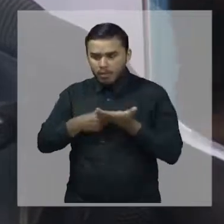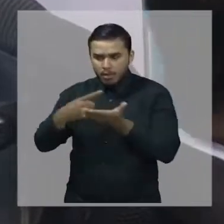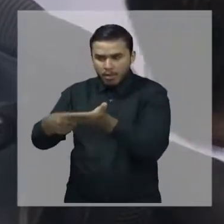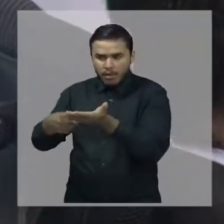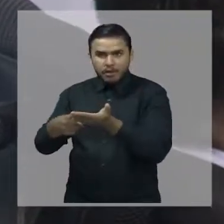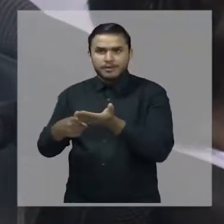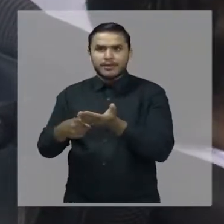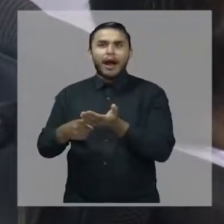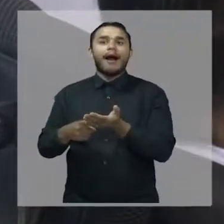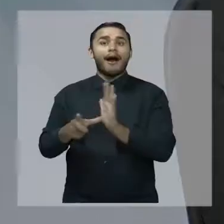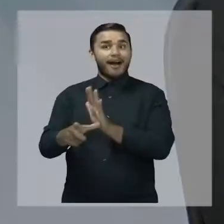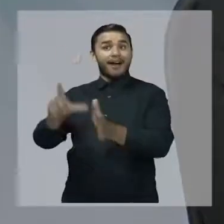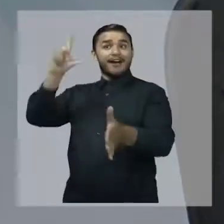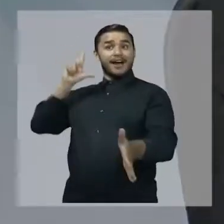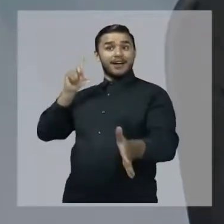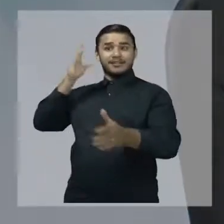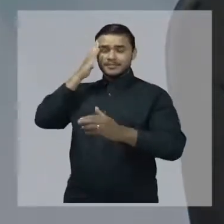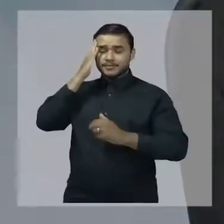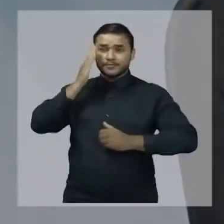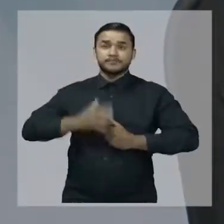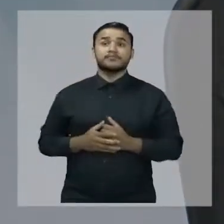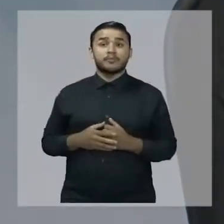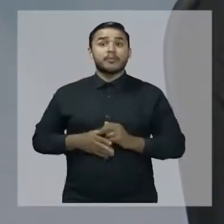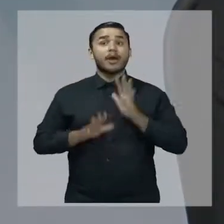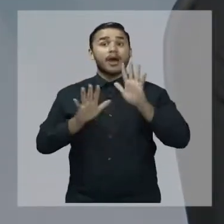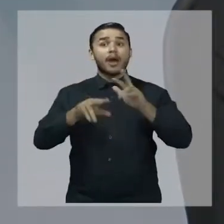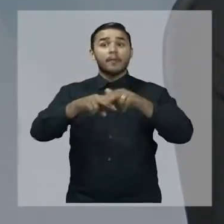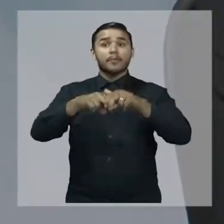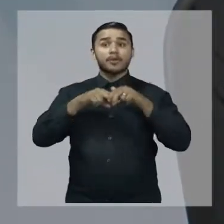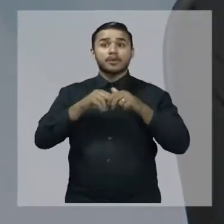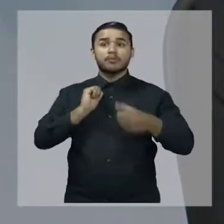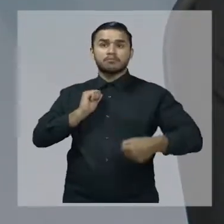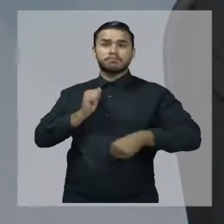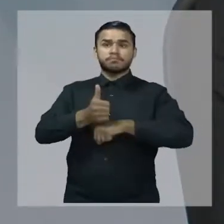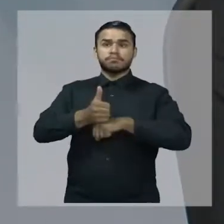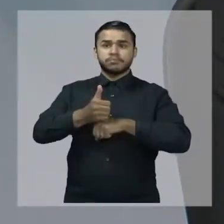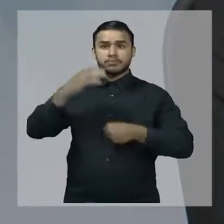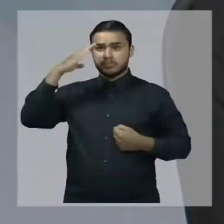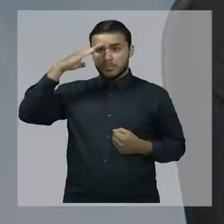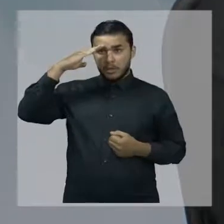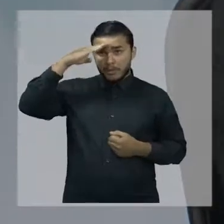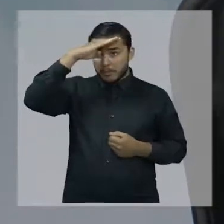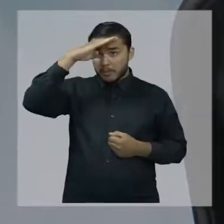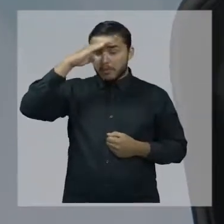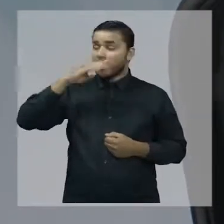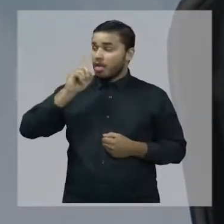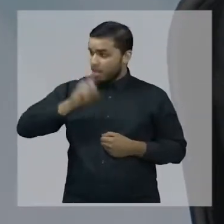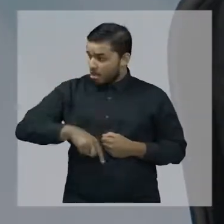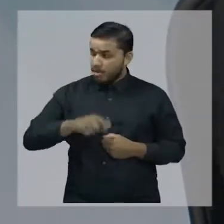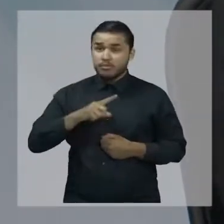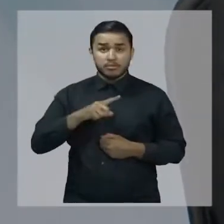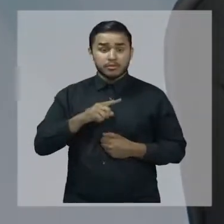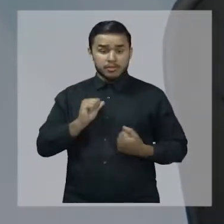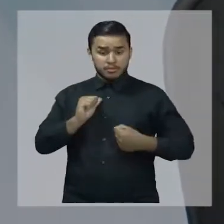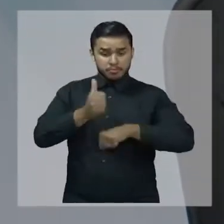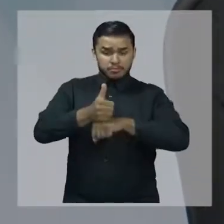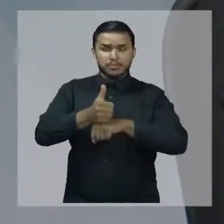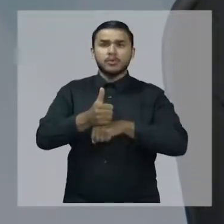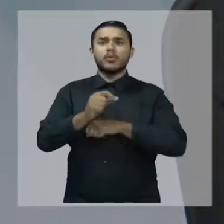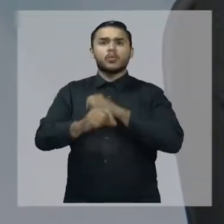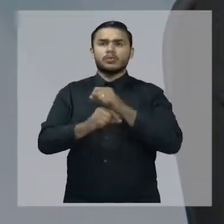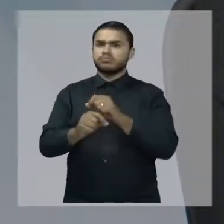A Lava Jato rompeu esse paradigma. O presidente que foi eleito, eu acho que até muito menos por convicção dele, mas por força